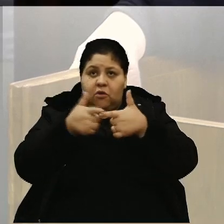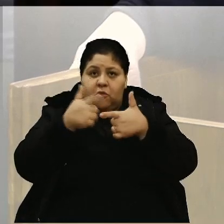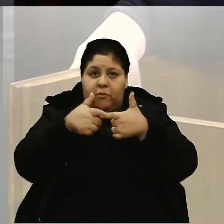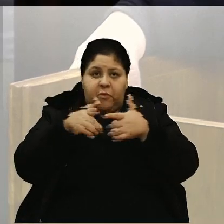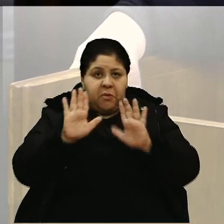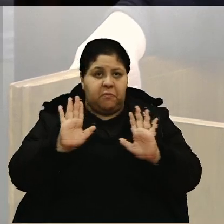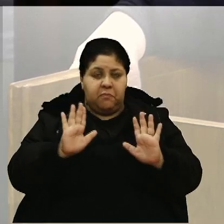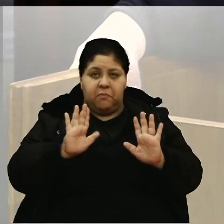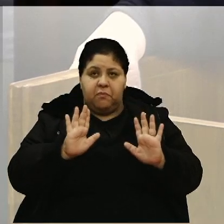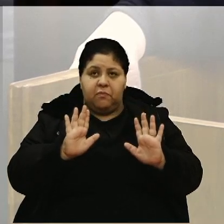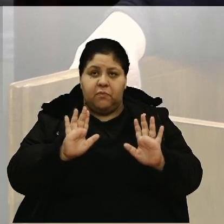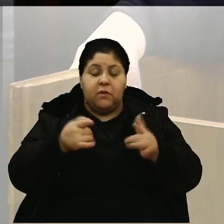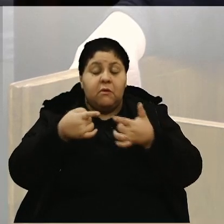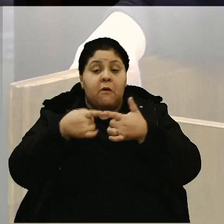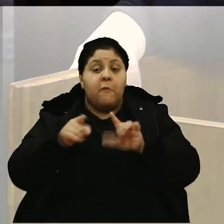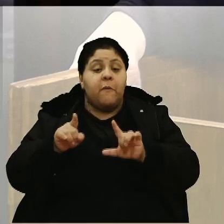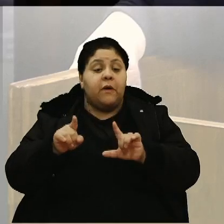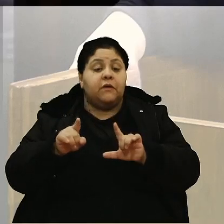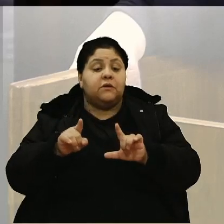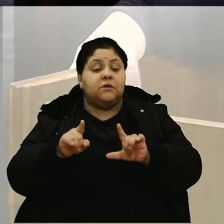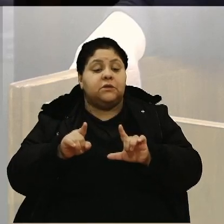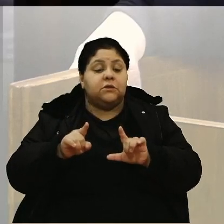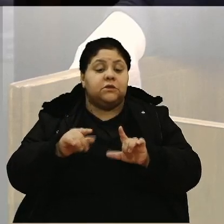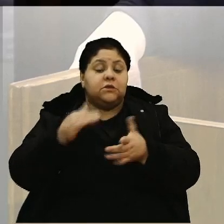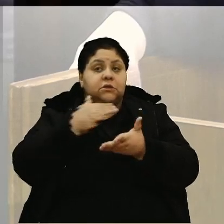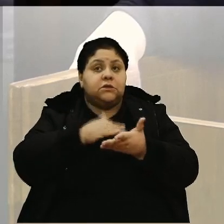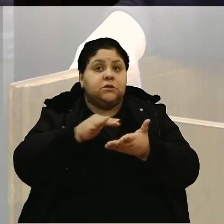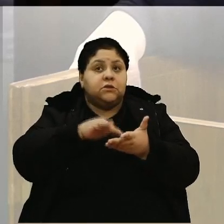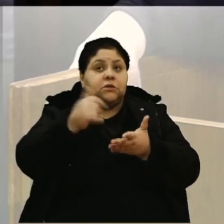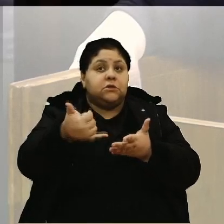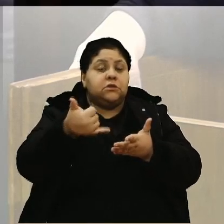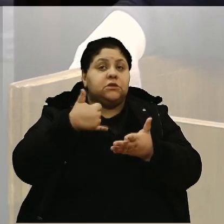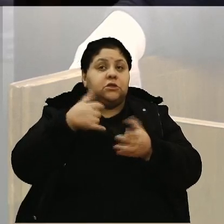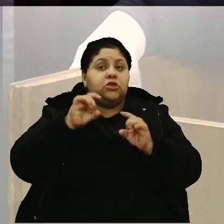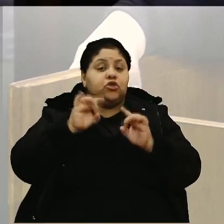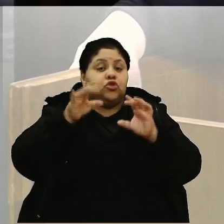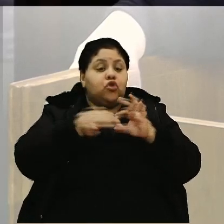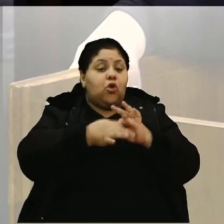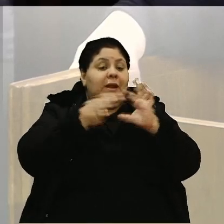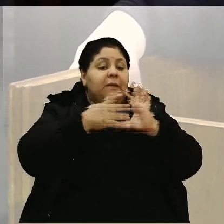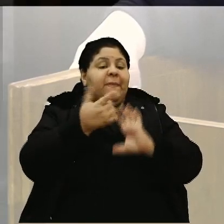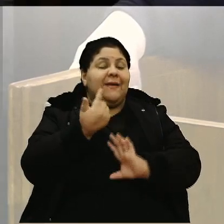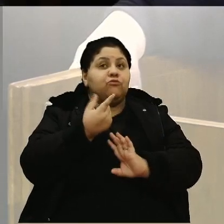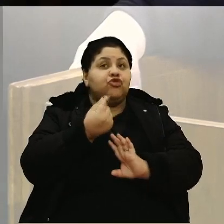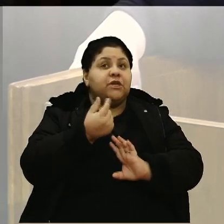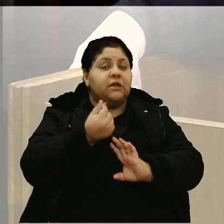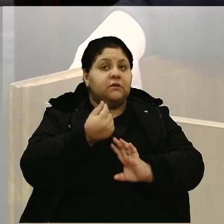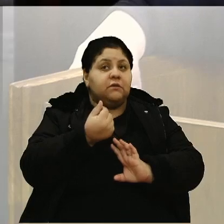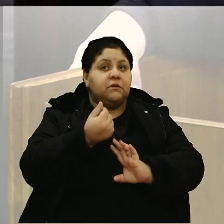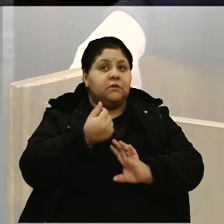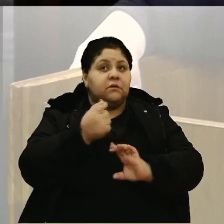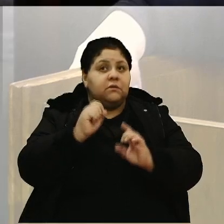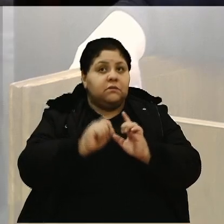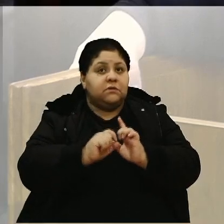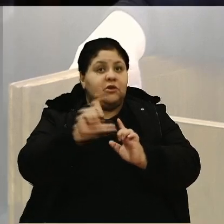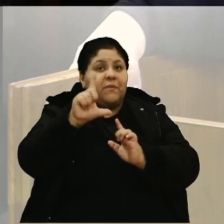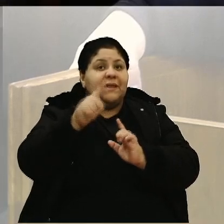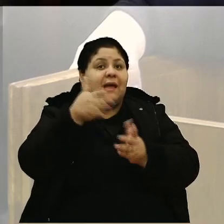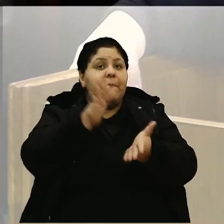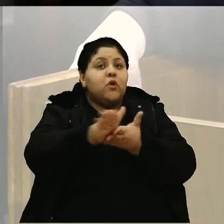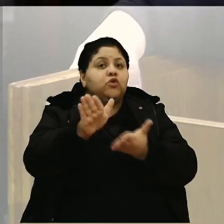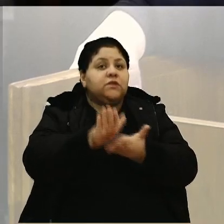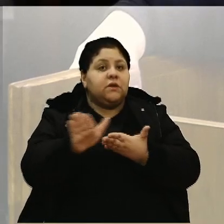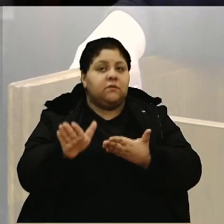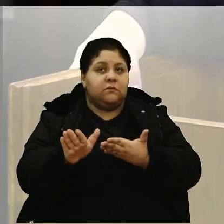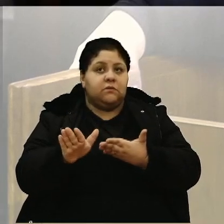quê, mas a secretária está dizendo o seguinte, nós só vamos disponibilizar o dinheiro se aumentarem a produção